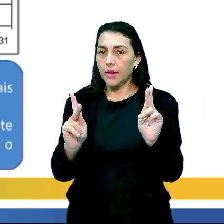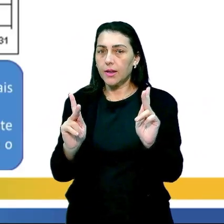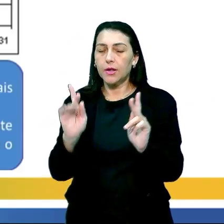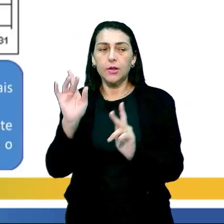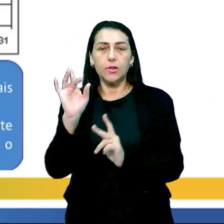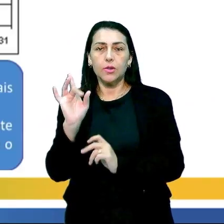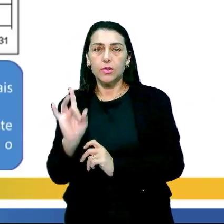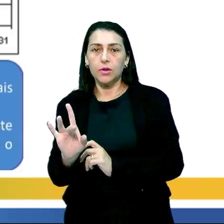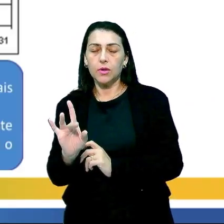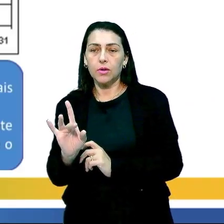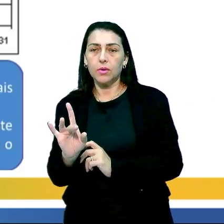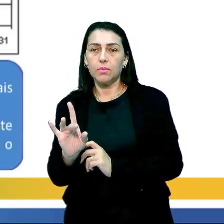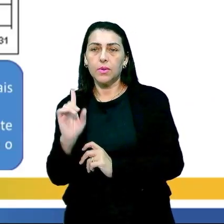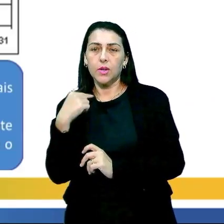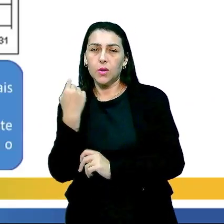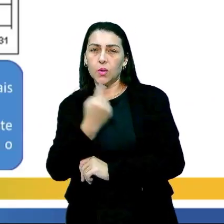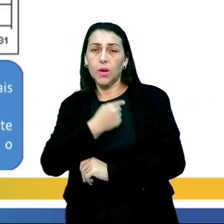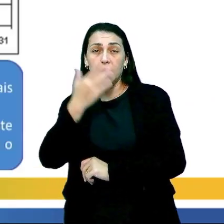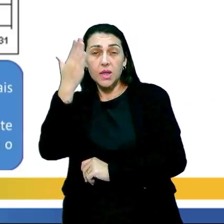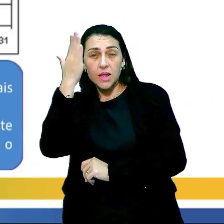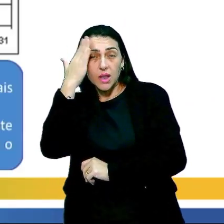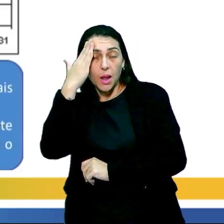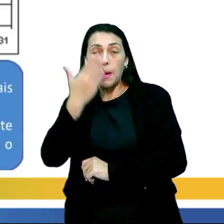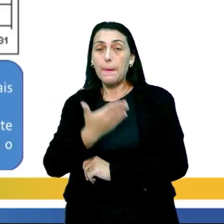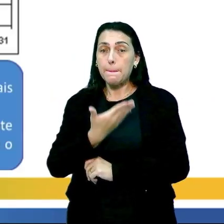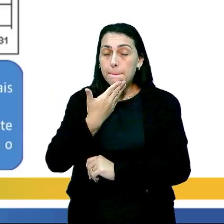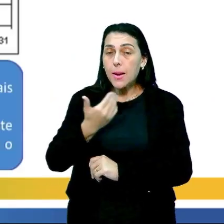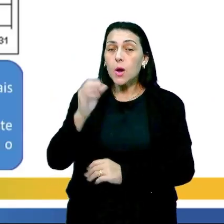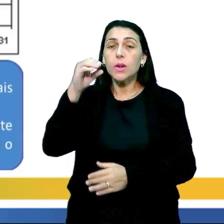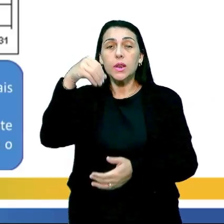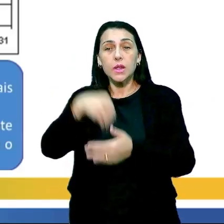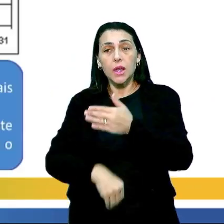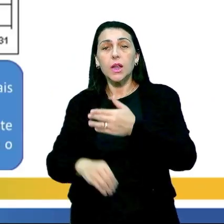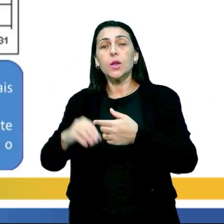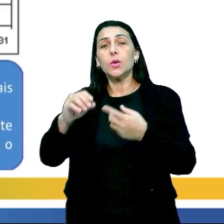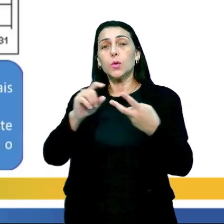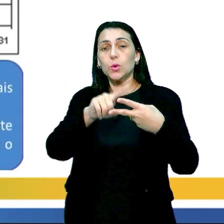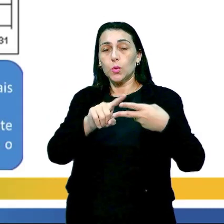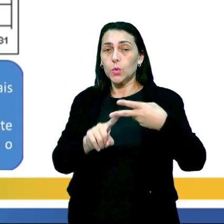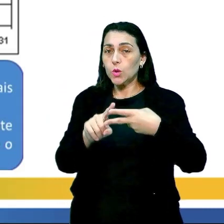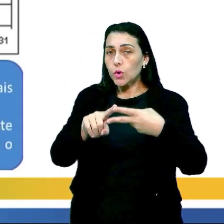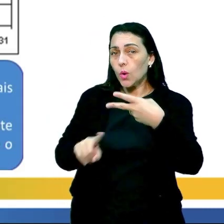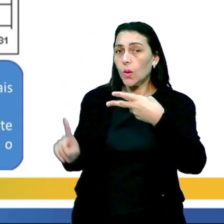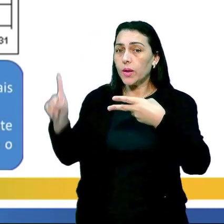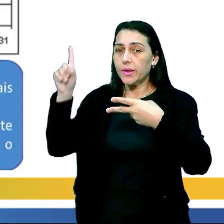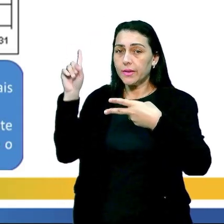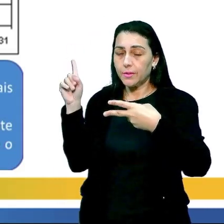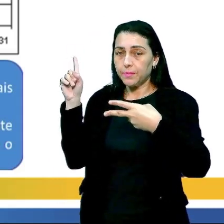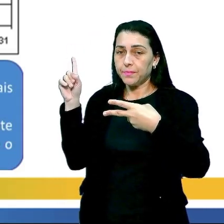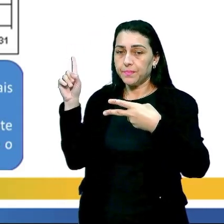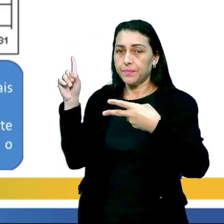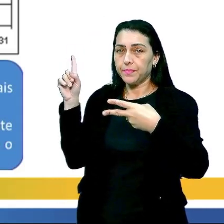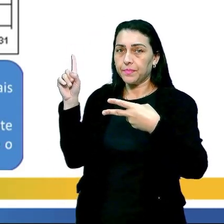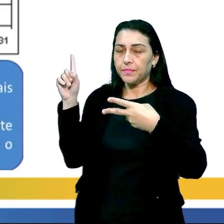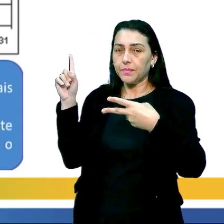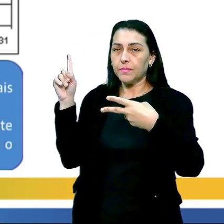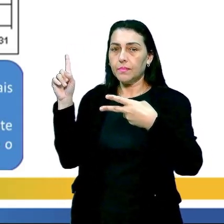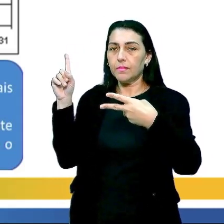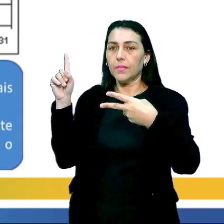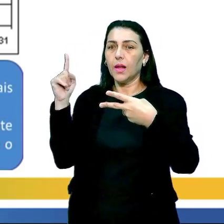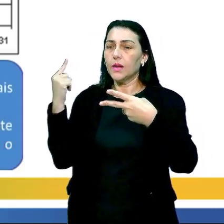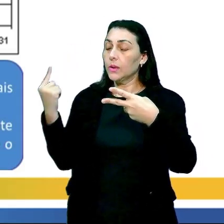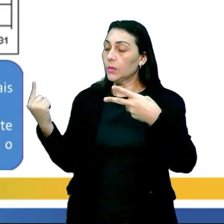só um pouquinho para a gente entender melhor, dentro da continentalidade, da maritimidade, essa questão da